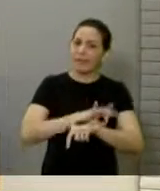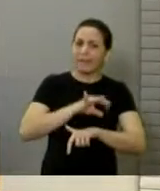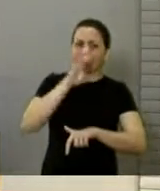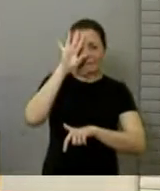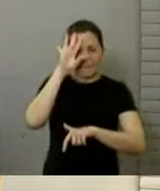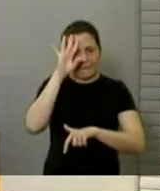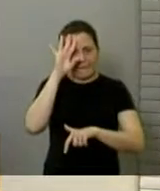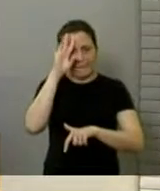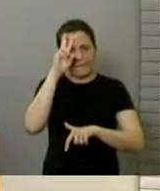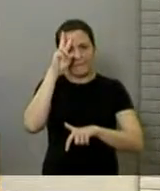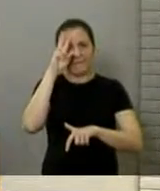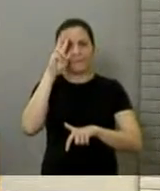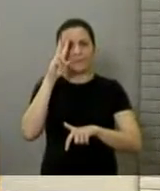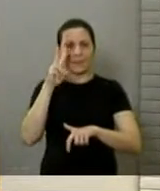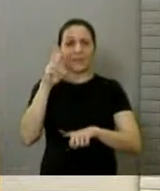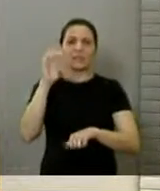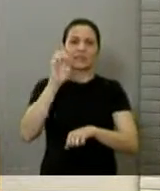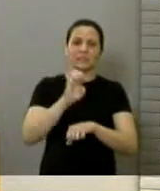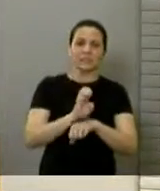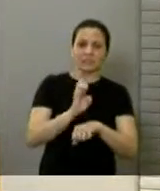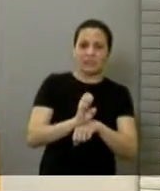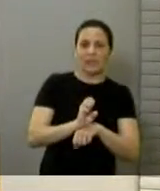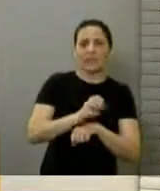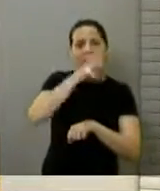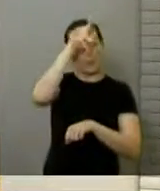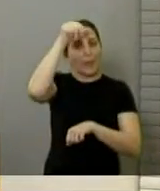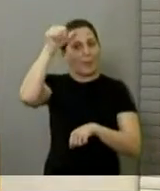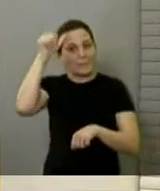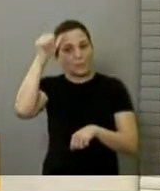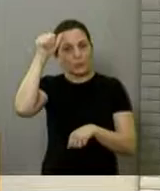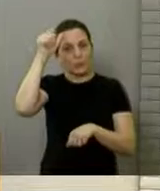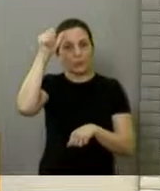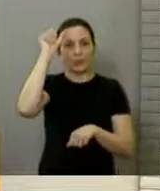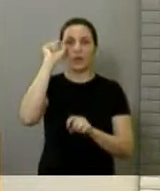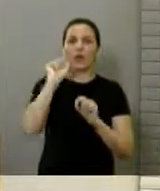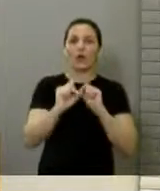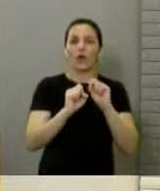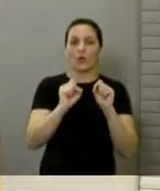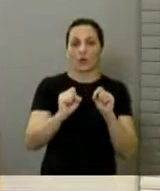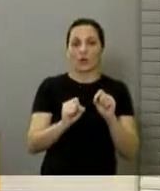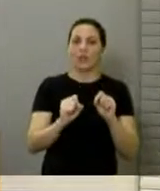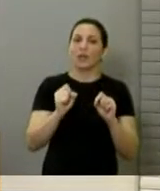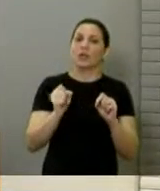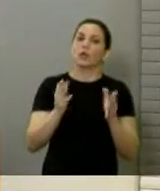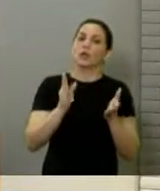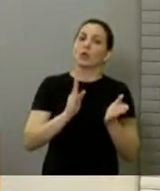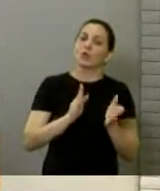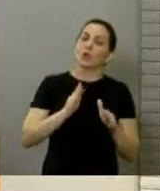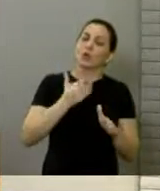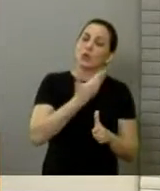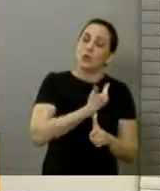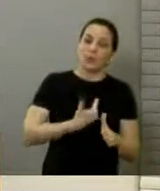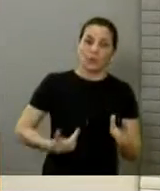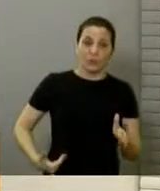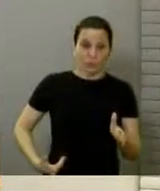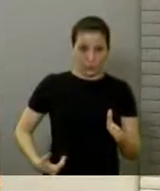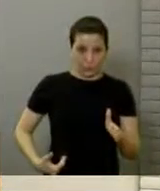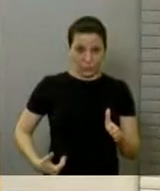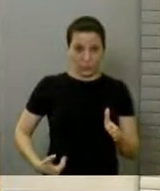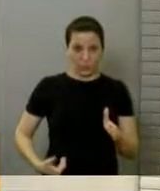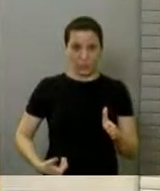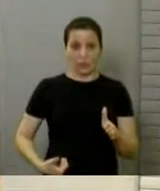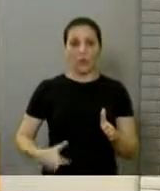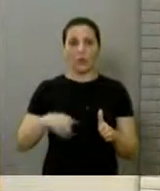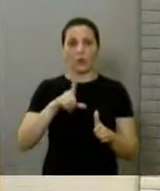em estados, principalmente da Amazônia, foram, no atual governo, não no atual, no